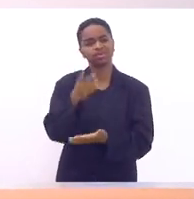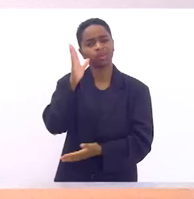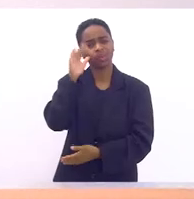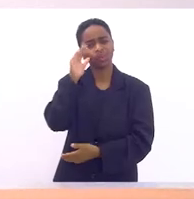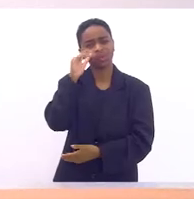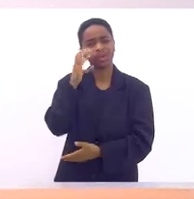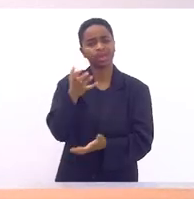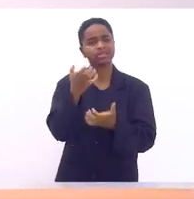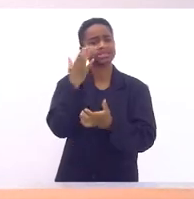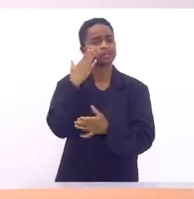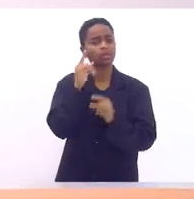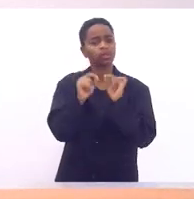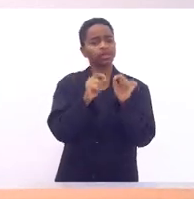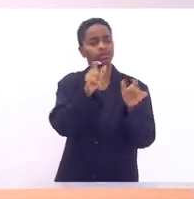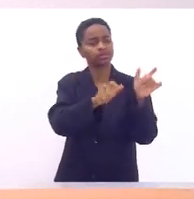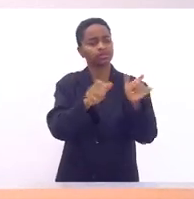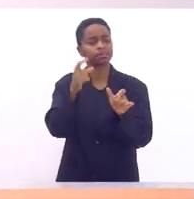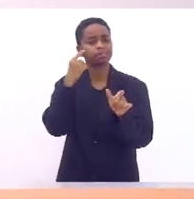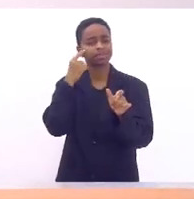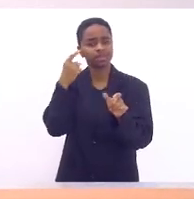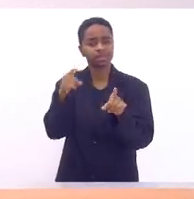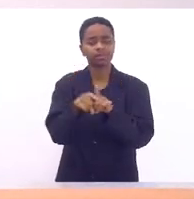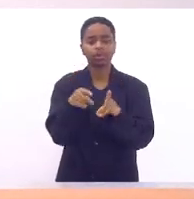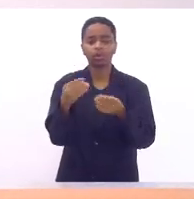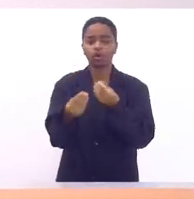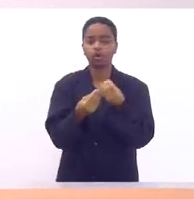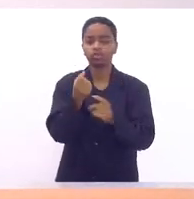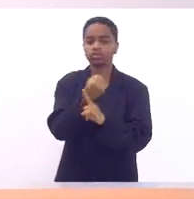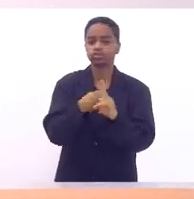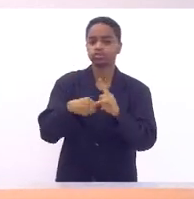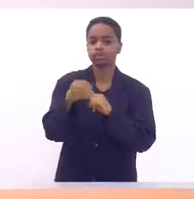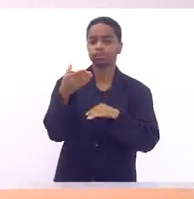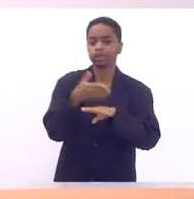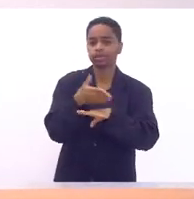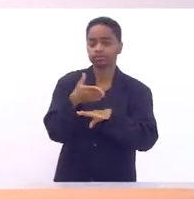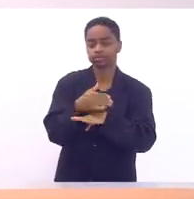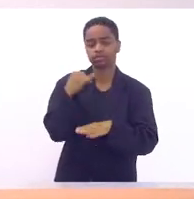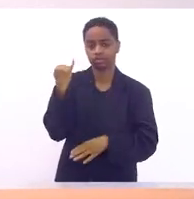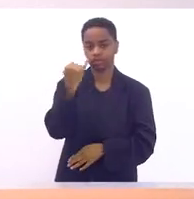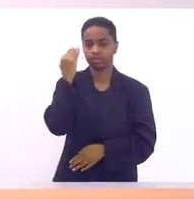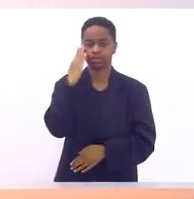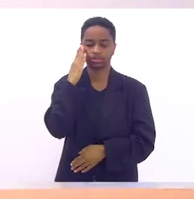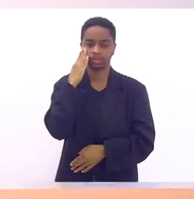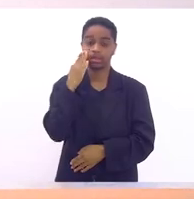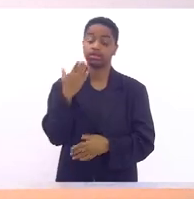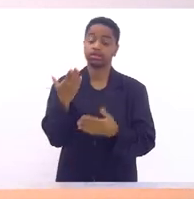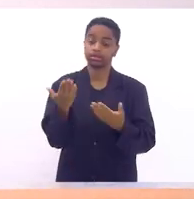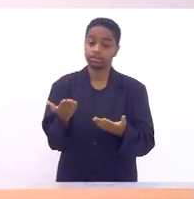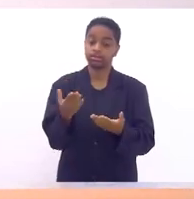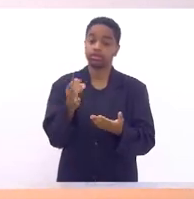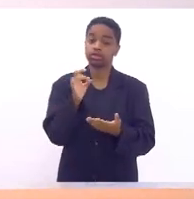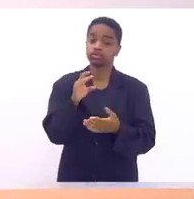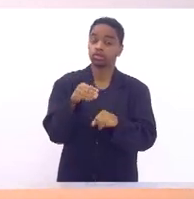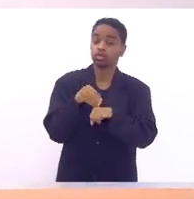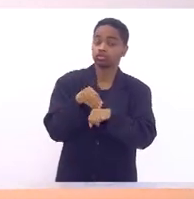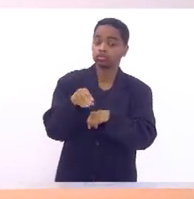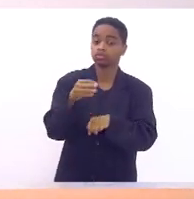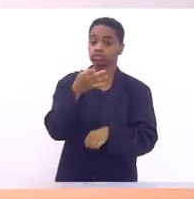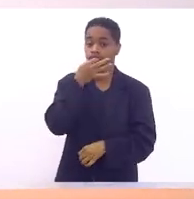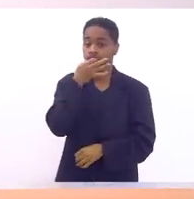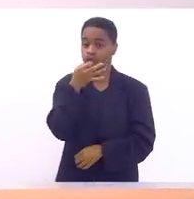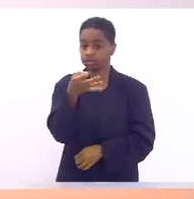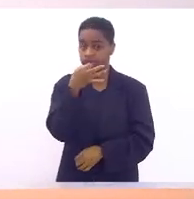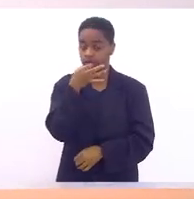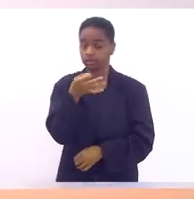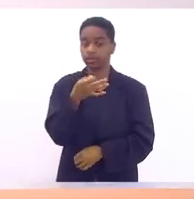conhecer o que as pessoas estão pensando e a participação da sociedade civil é sempre muito importante então apenas a título de sugestão eh